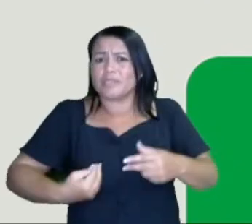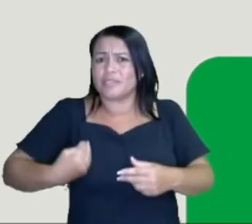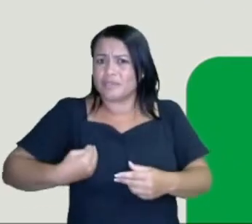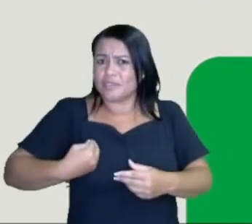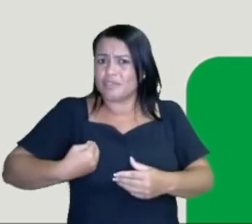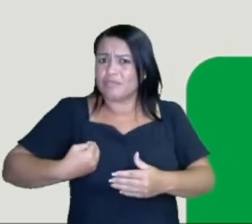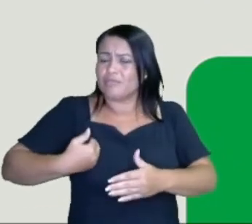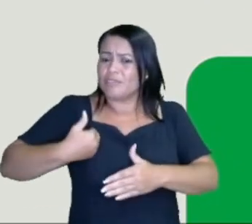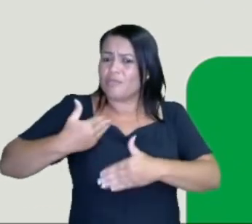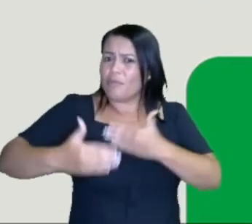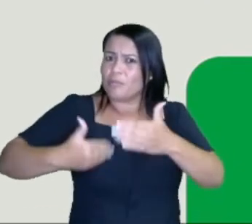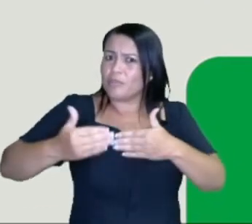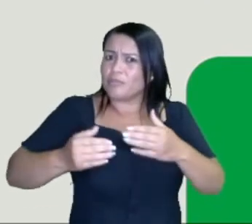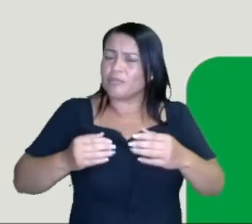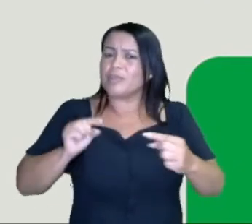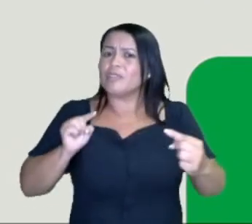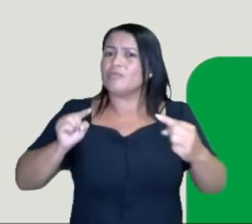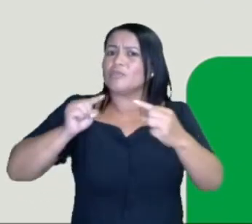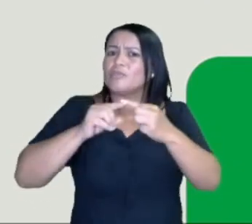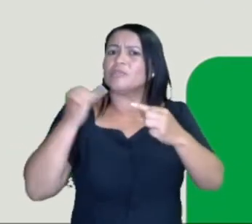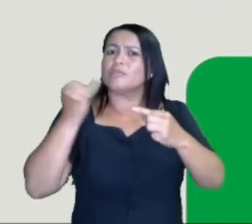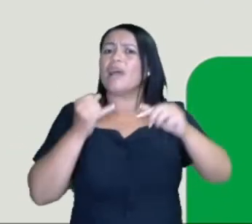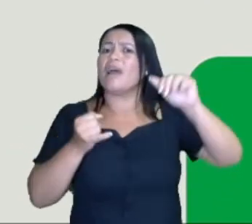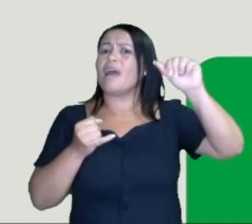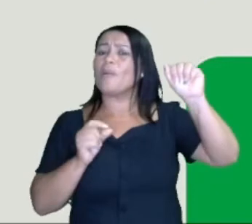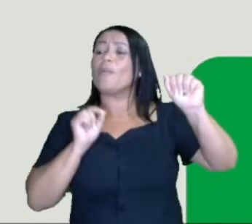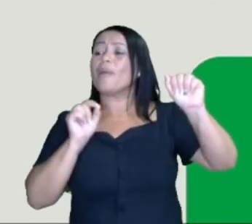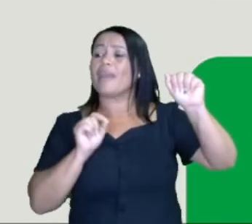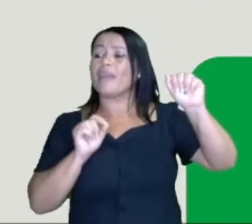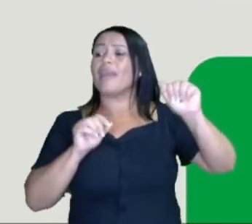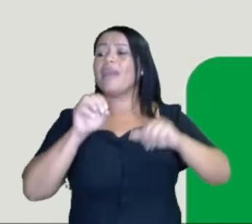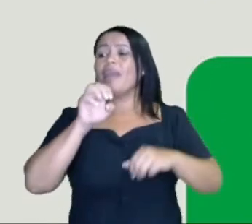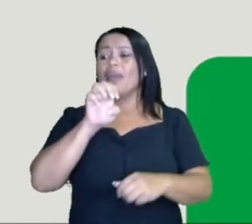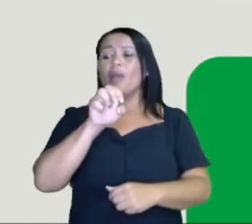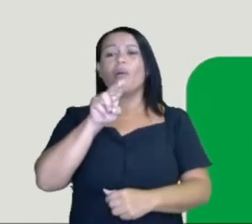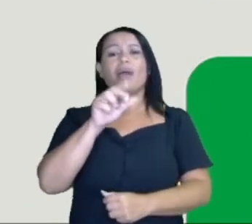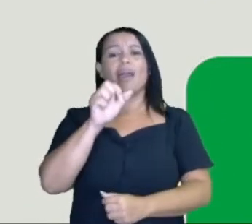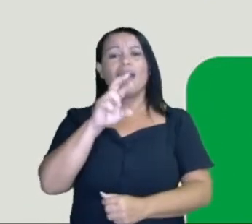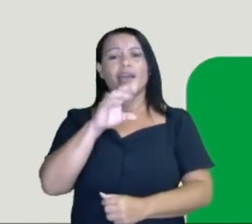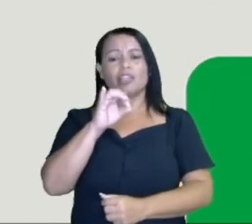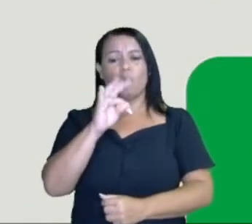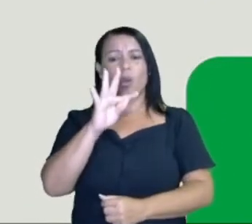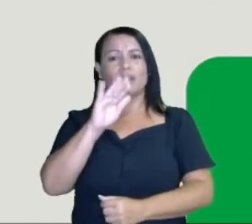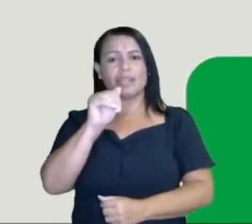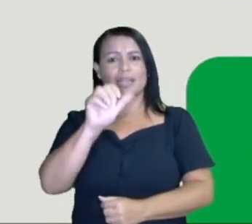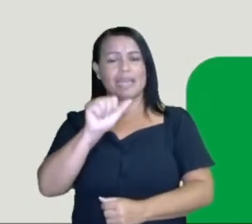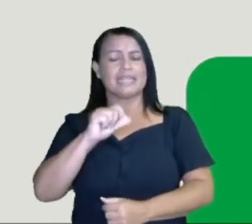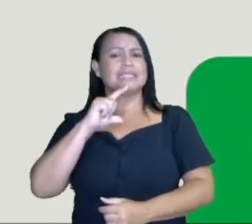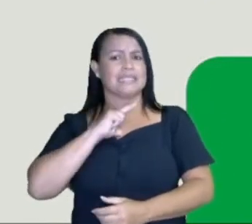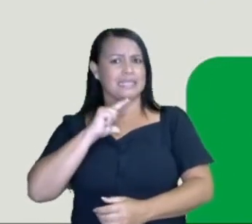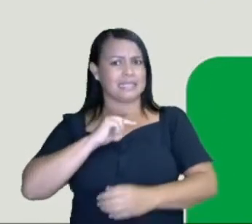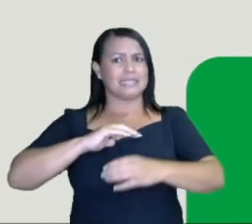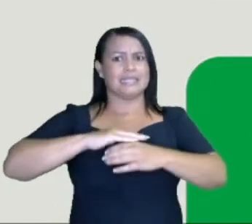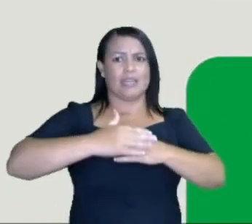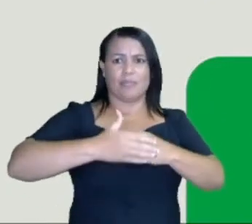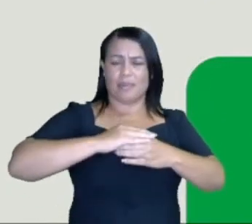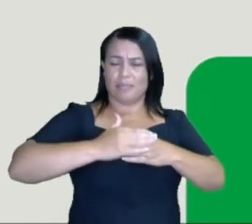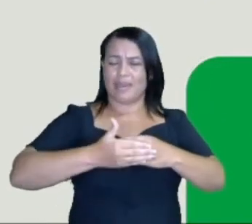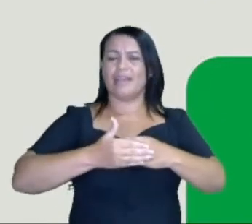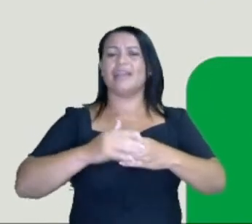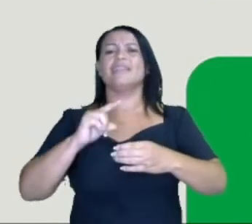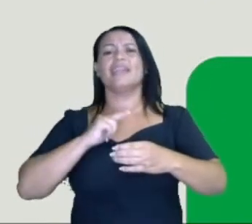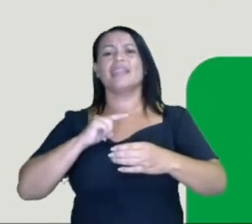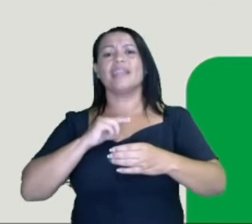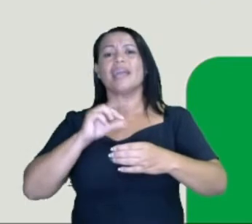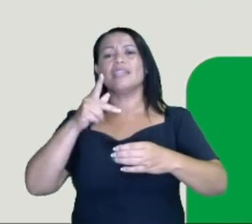definidas. Elas são eucariotas, pois possuem uma membrana que reveste o núcleo, chamada carioteca. Já